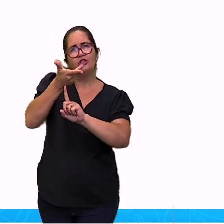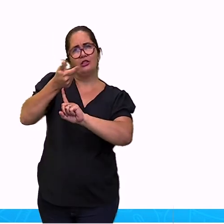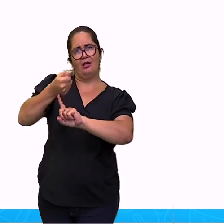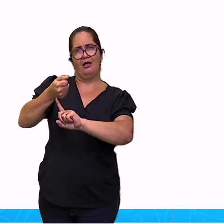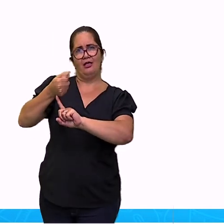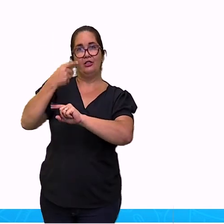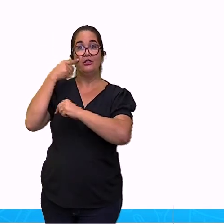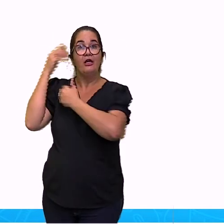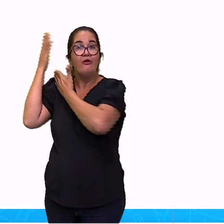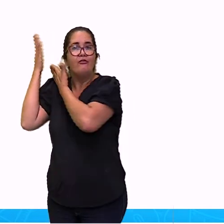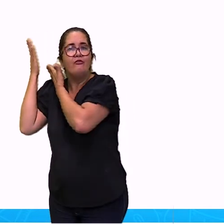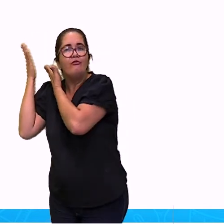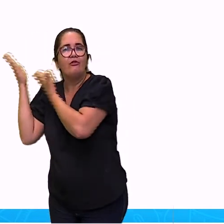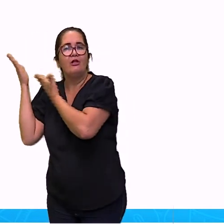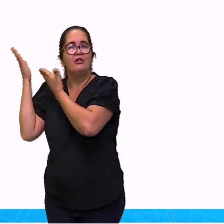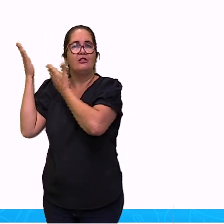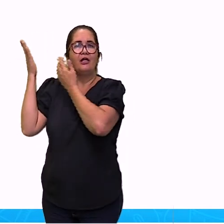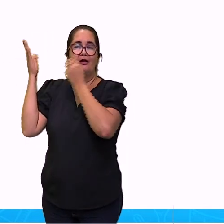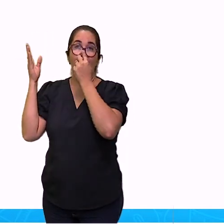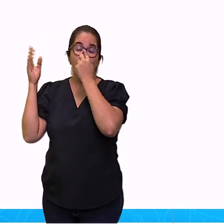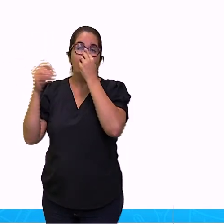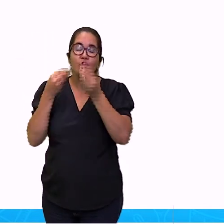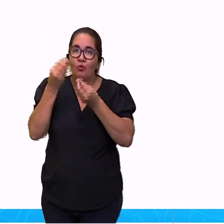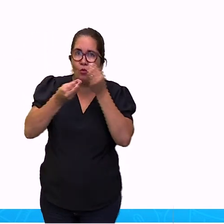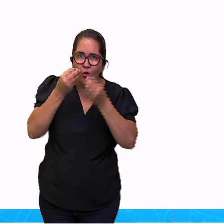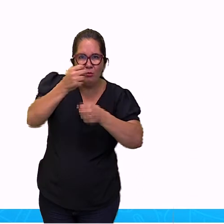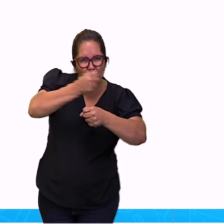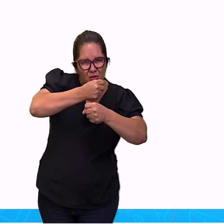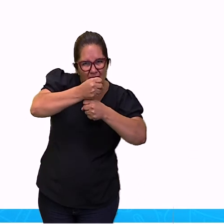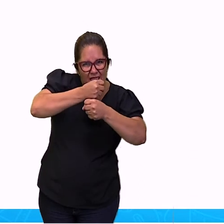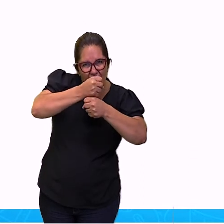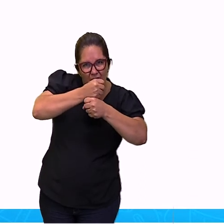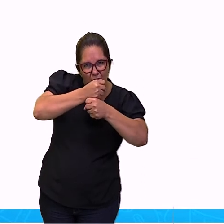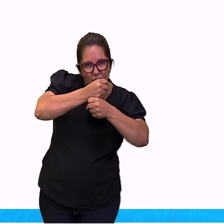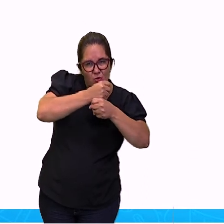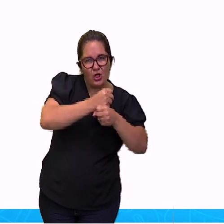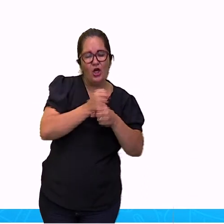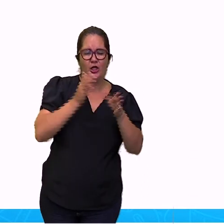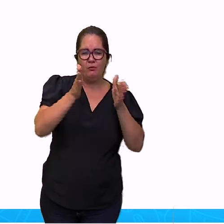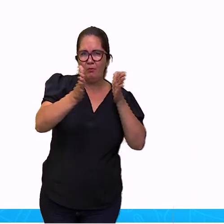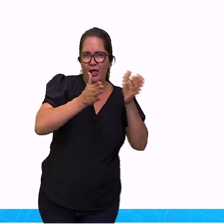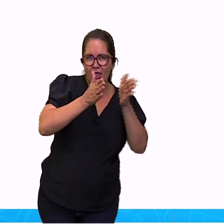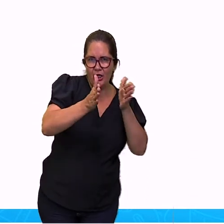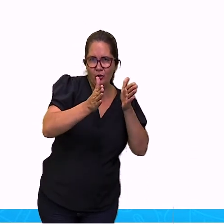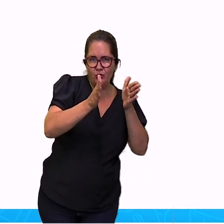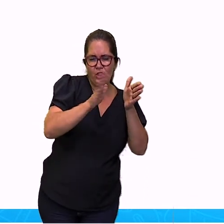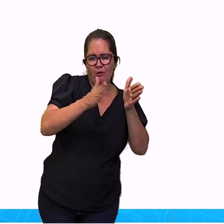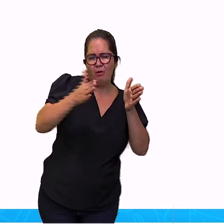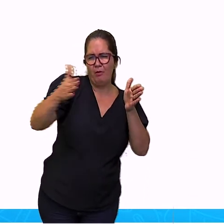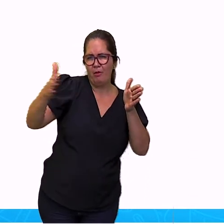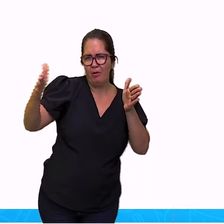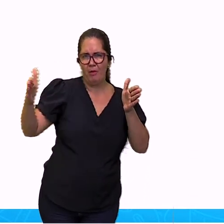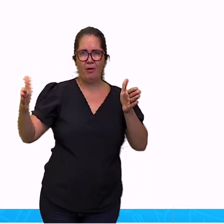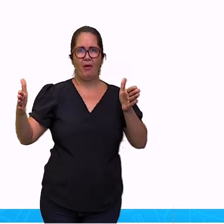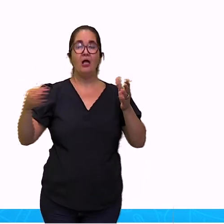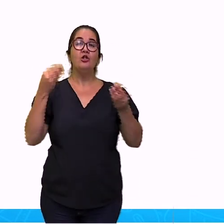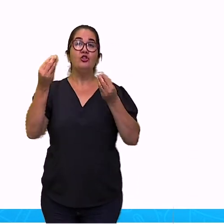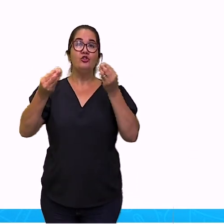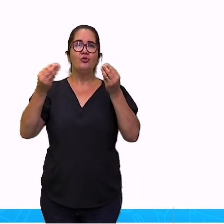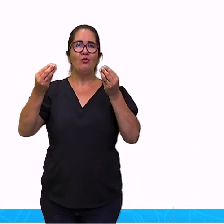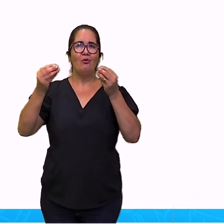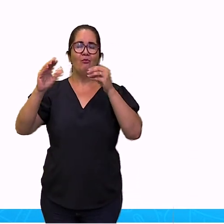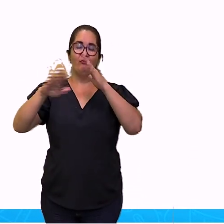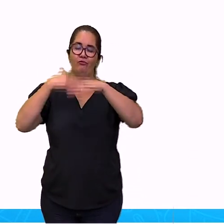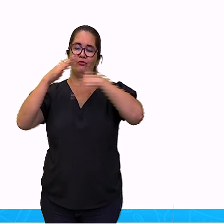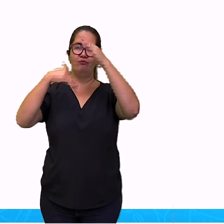1913, 1917. Então, sim, foram vindo ao Brasil, ao Rio de Janeiro, mais